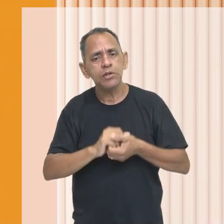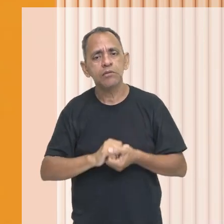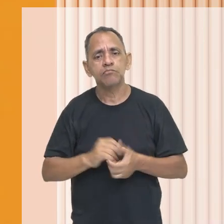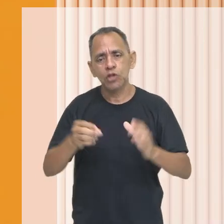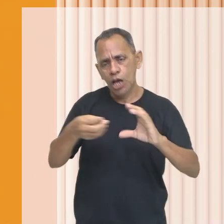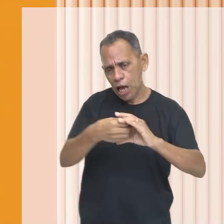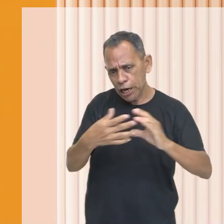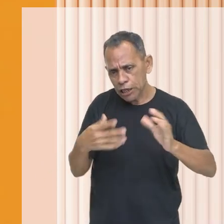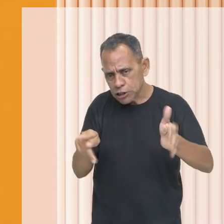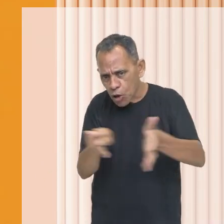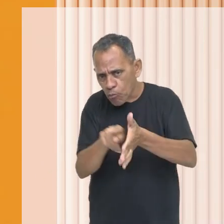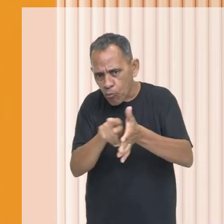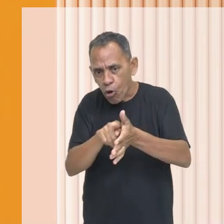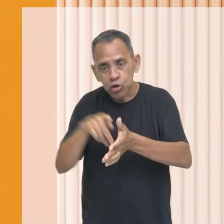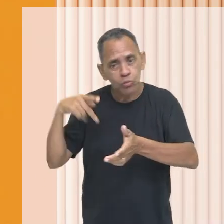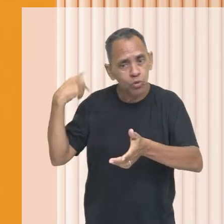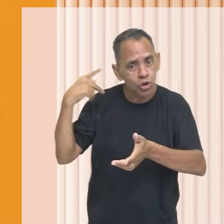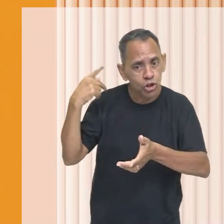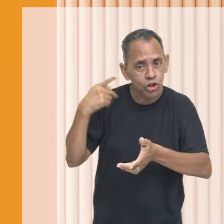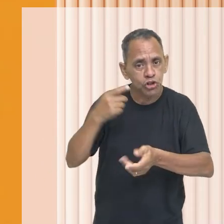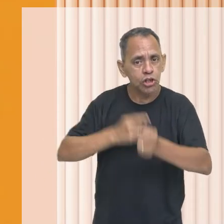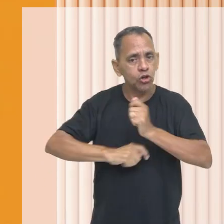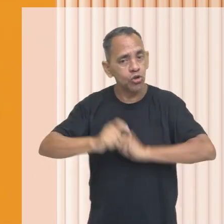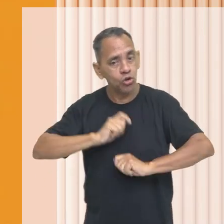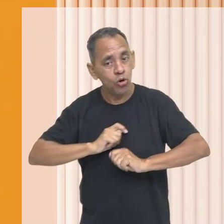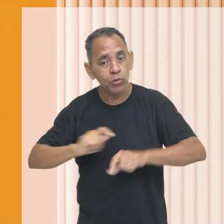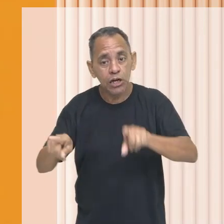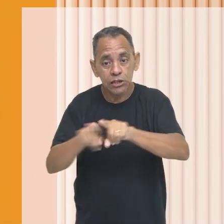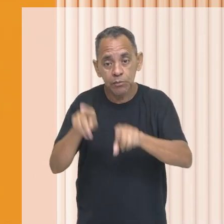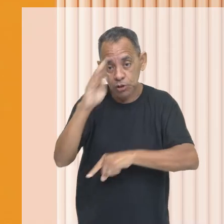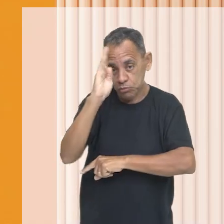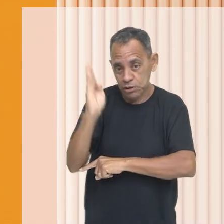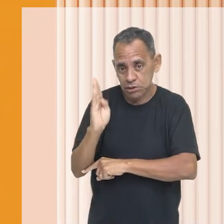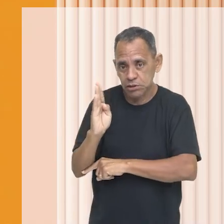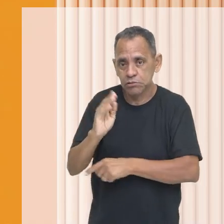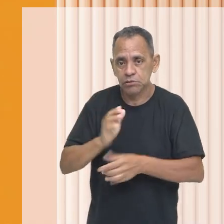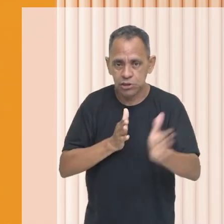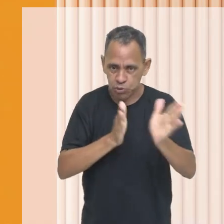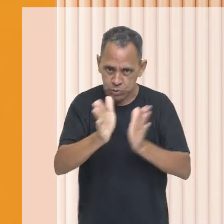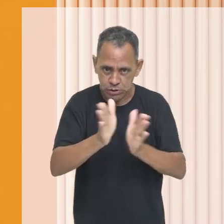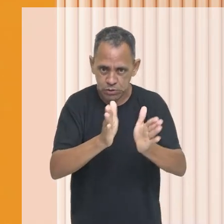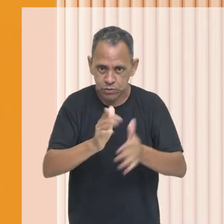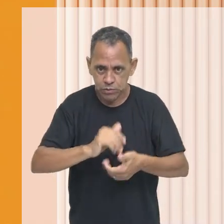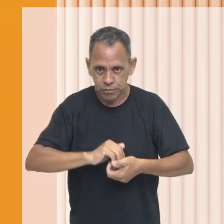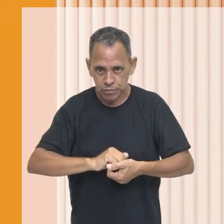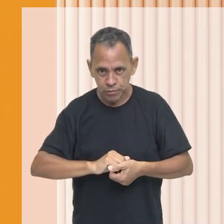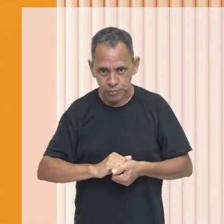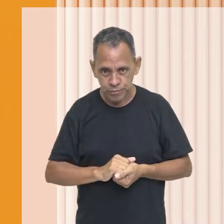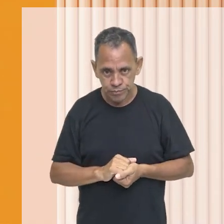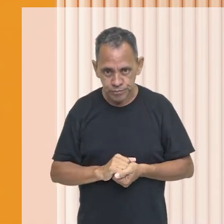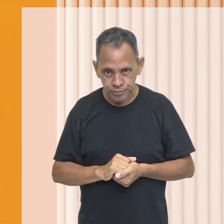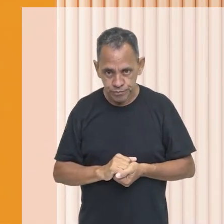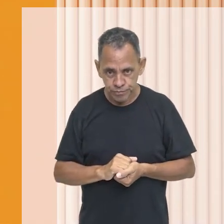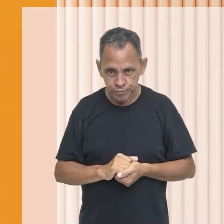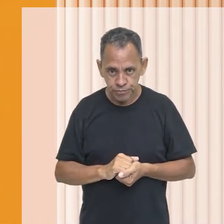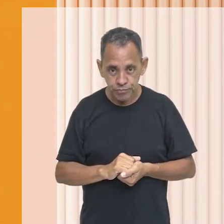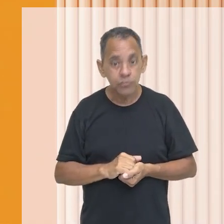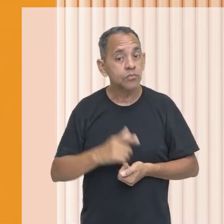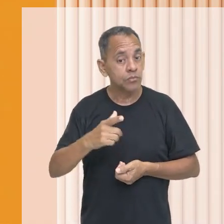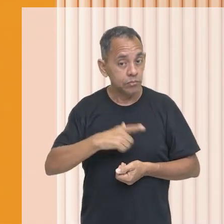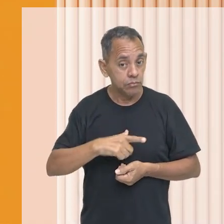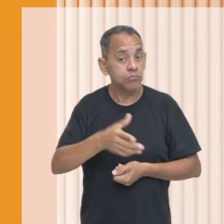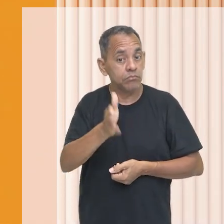política, econômica no Brasil. Tudo bem? Olha só. E